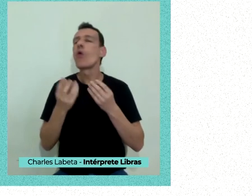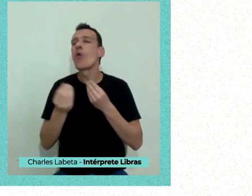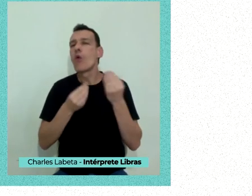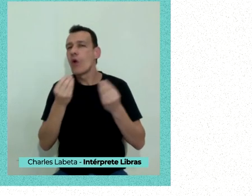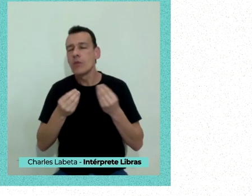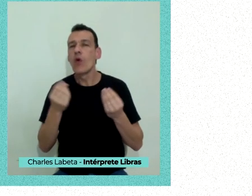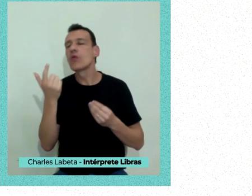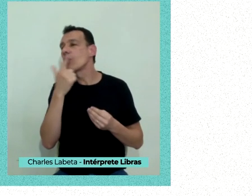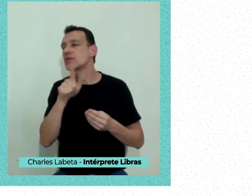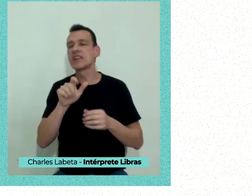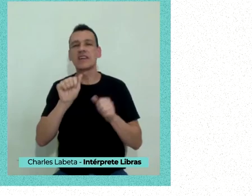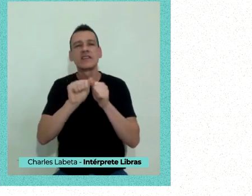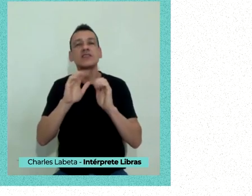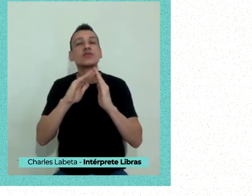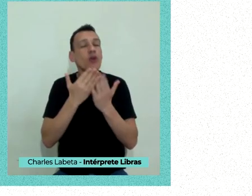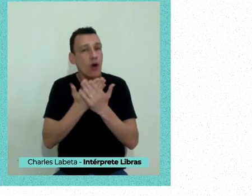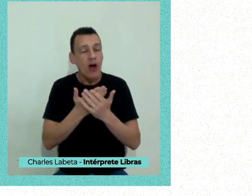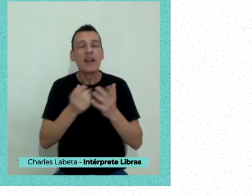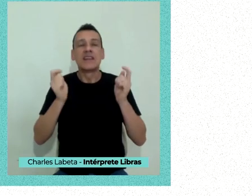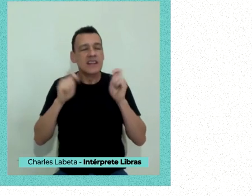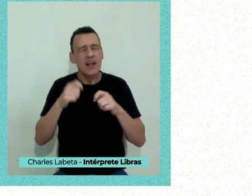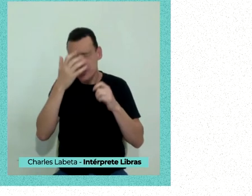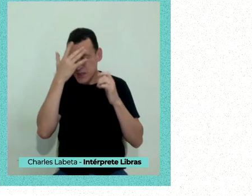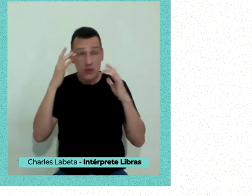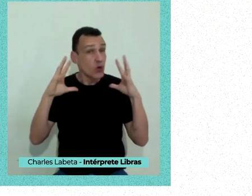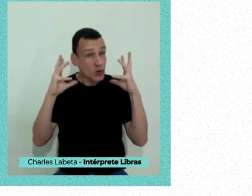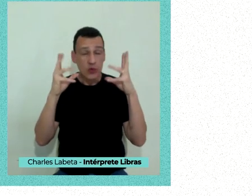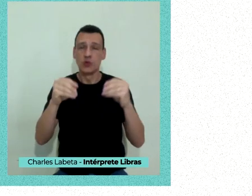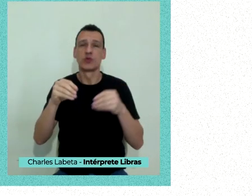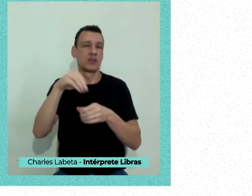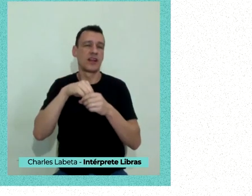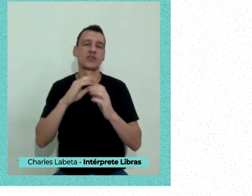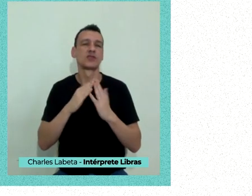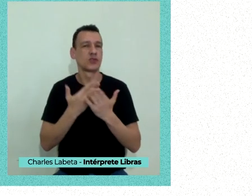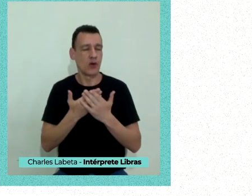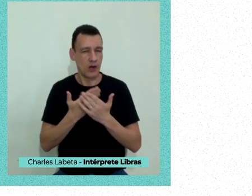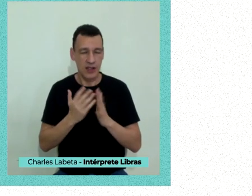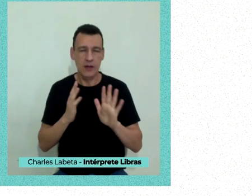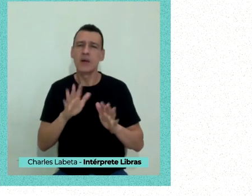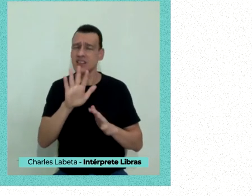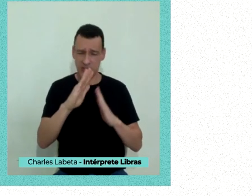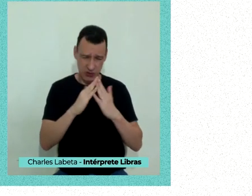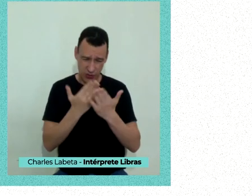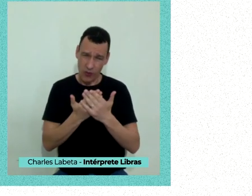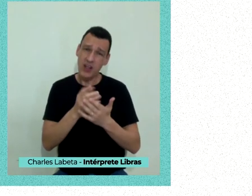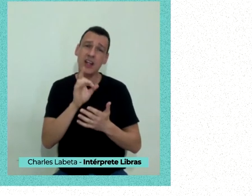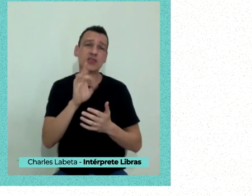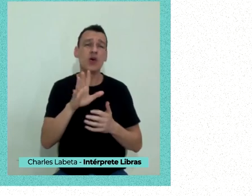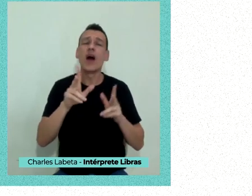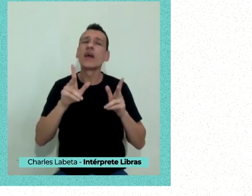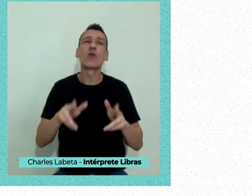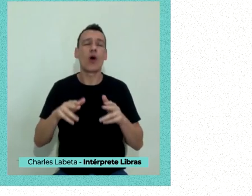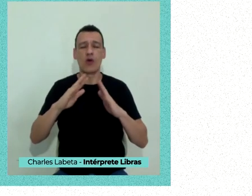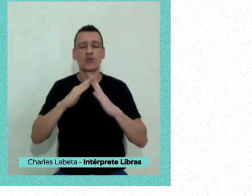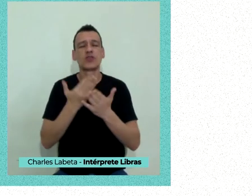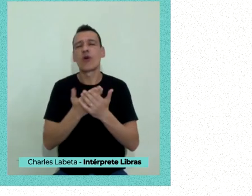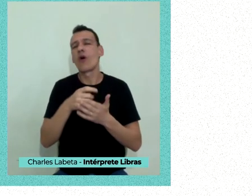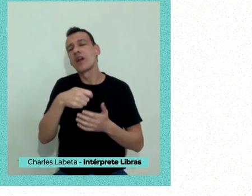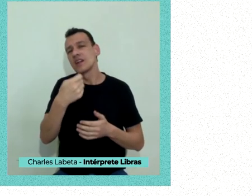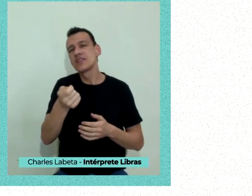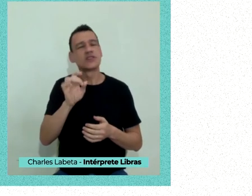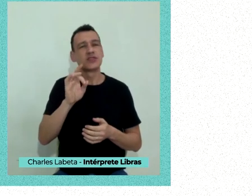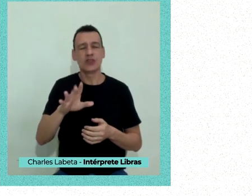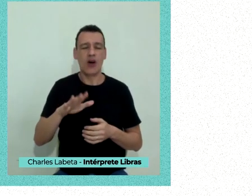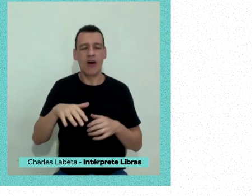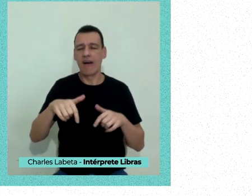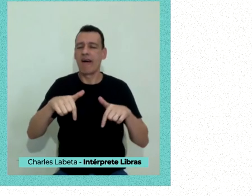para todas as crianças? Entendendo escola não só como aquilo que acontece no chão da escola, mas também